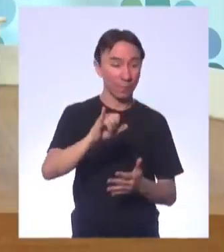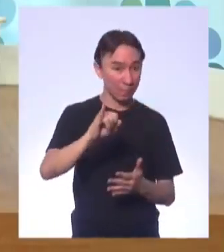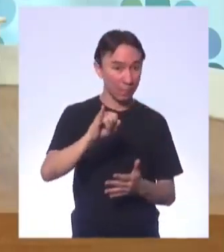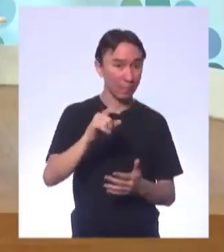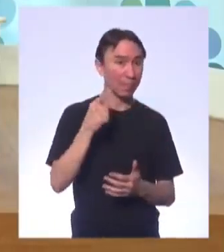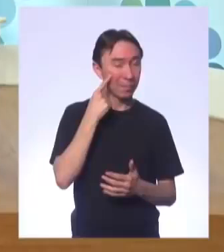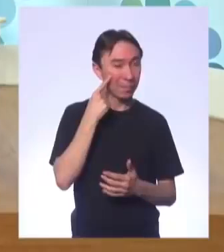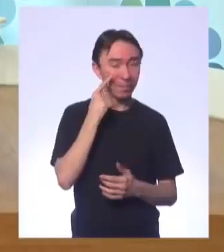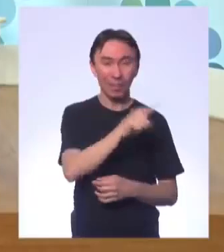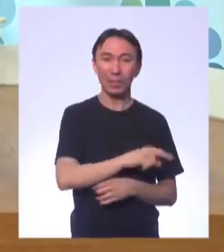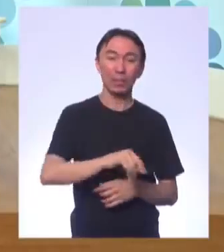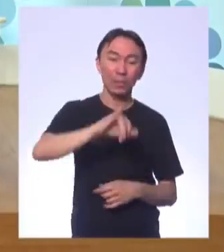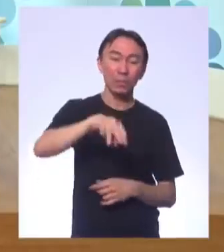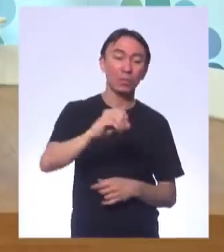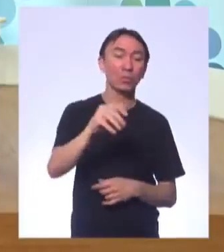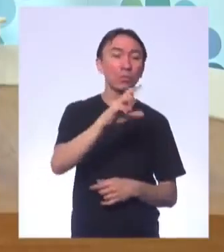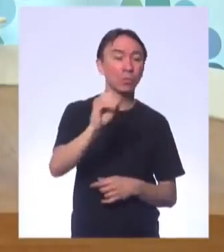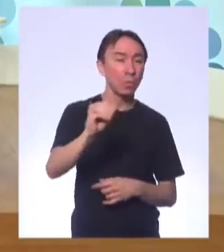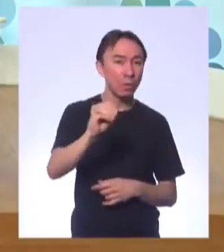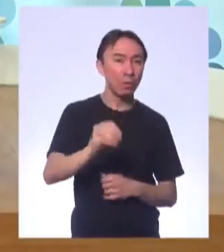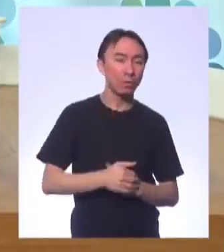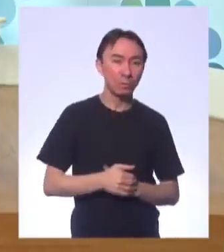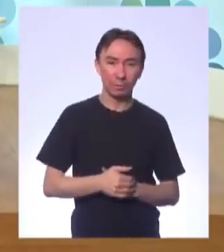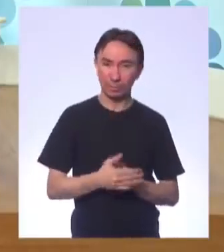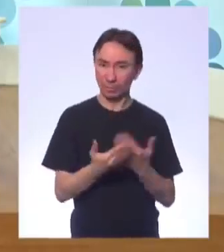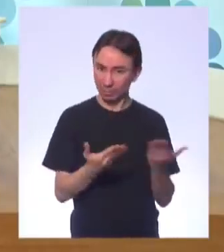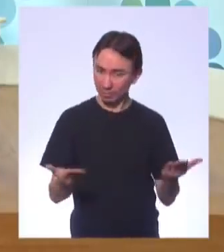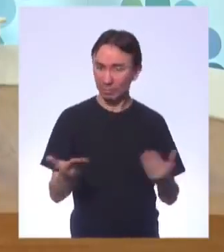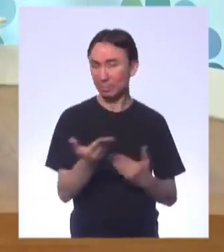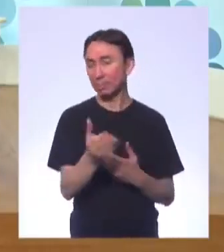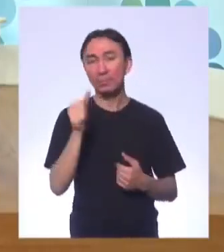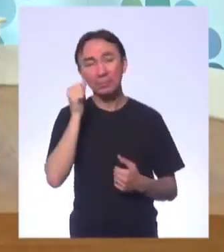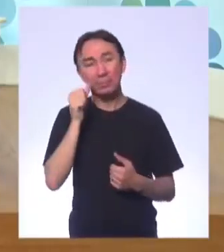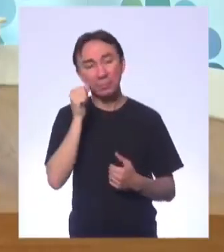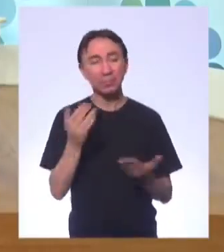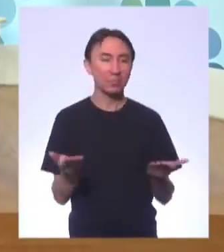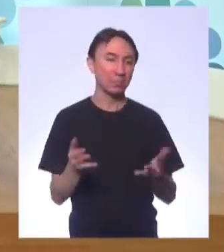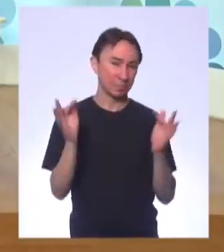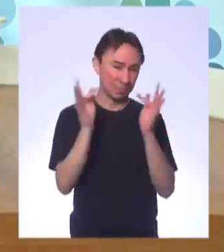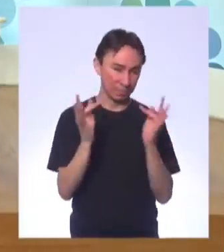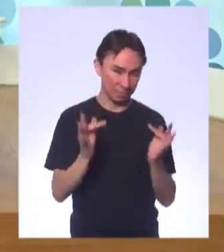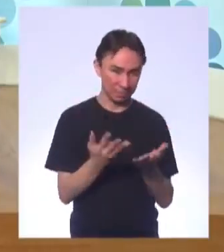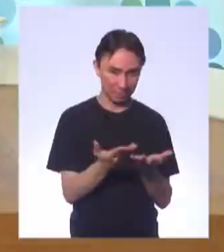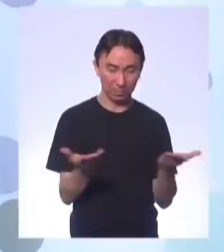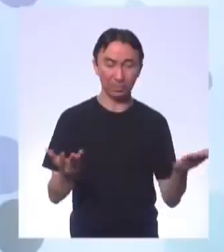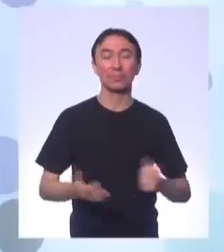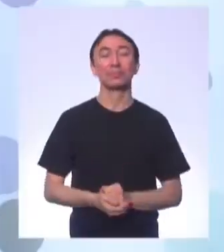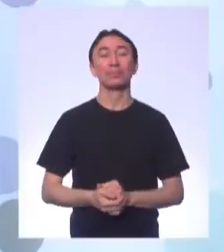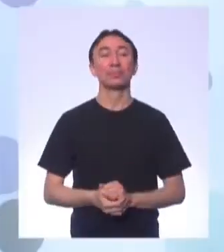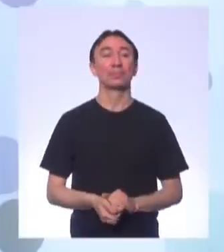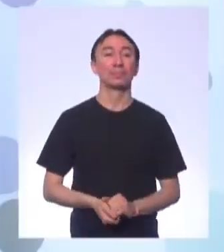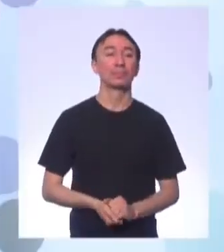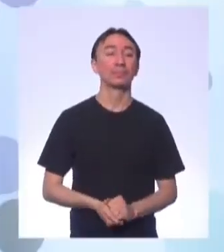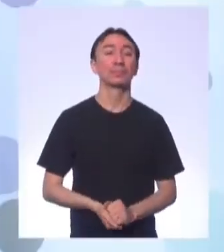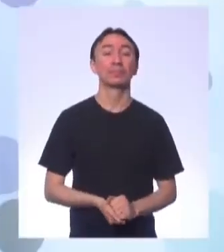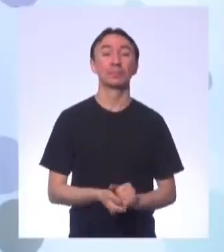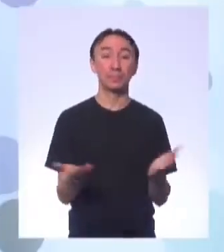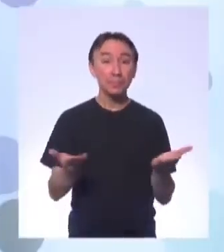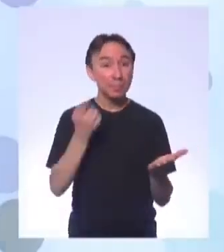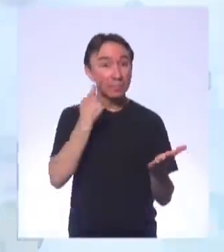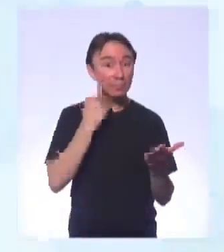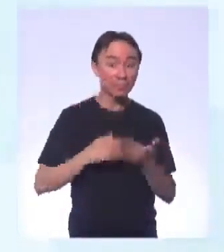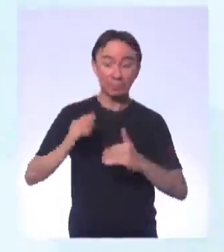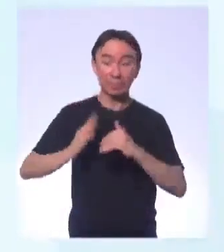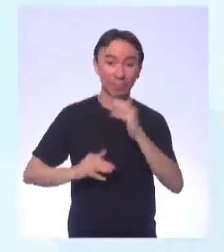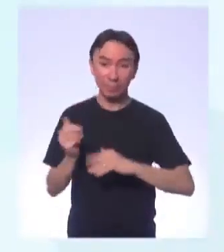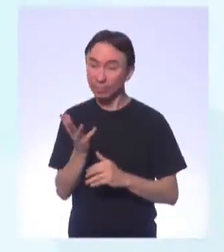embu-guaçu e nome da daia Dá um feliz dia para todas as mulheres só aí então vou colocar habilidade na tela para